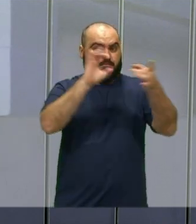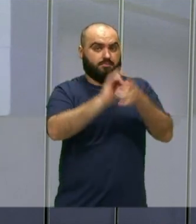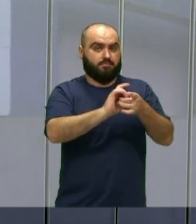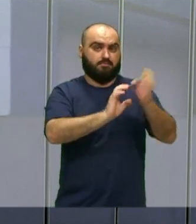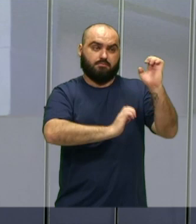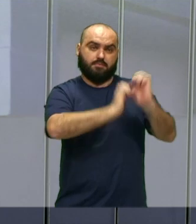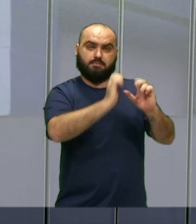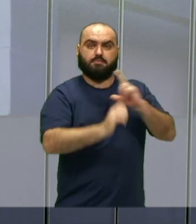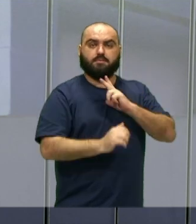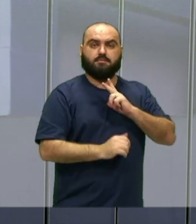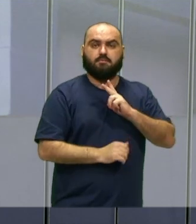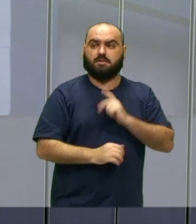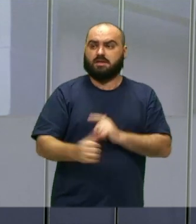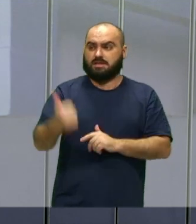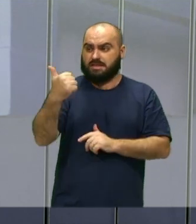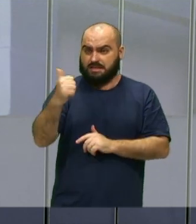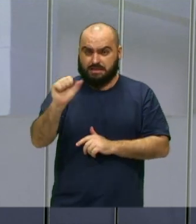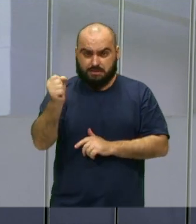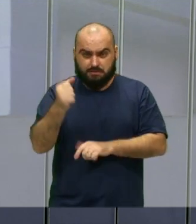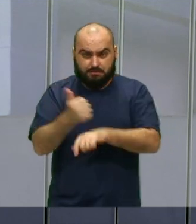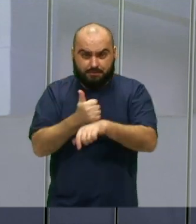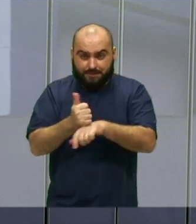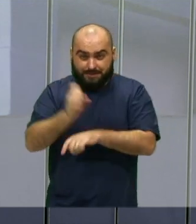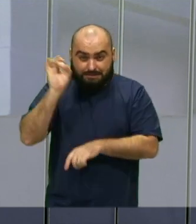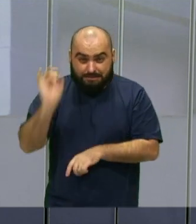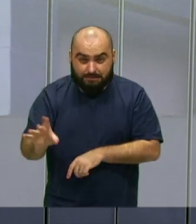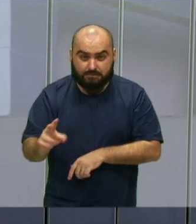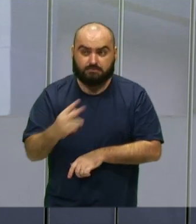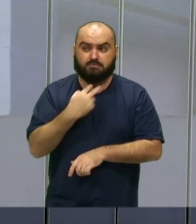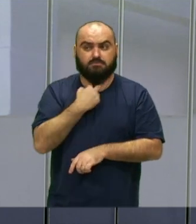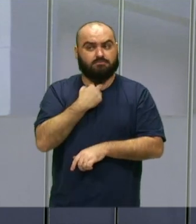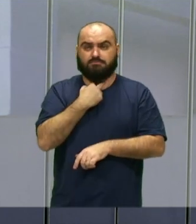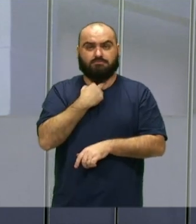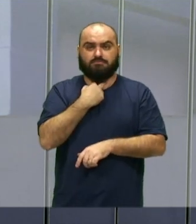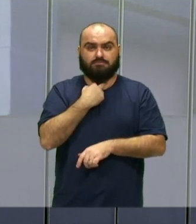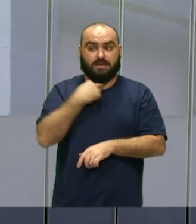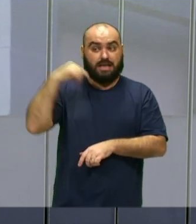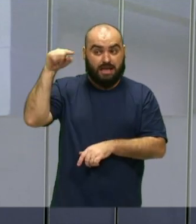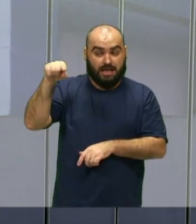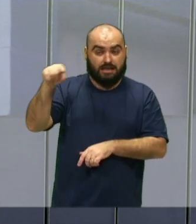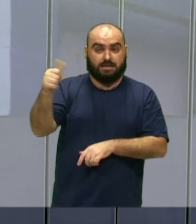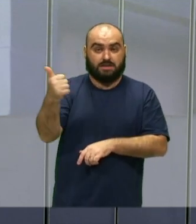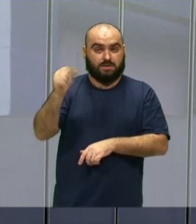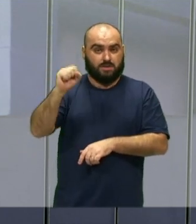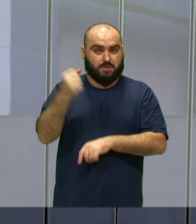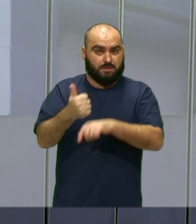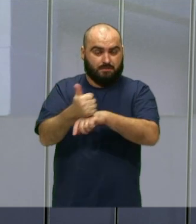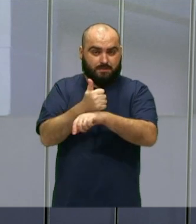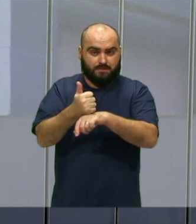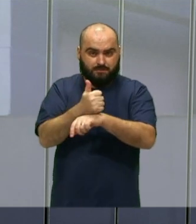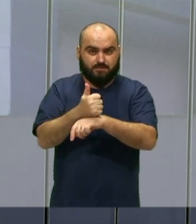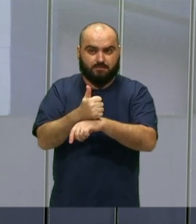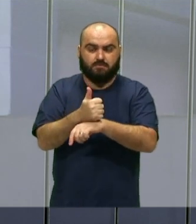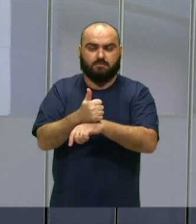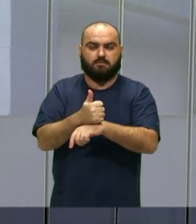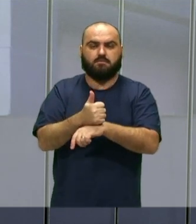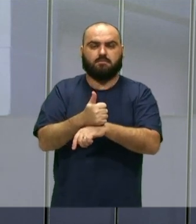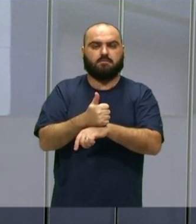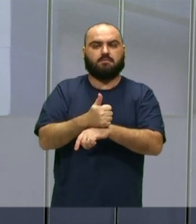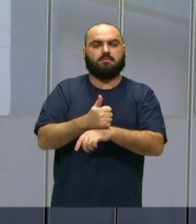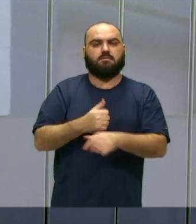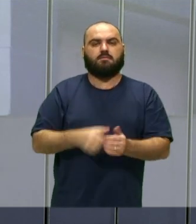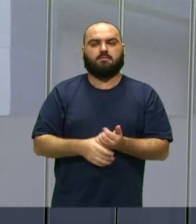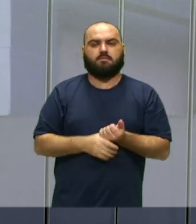né? Só 18 profissionais para isso não tem como. E esses 18 profissionais, eles têm, além de tudo, que a gente não